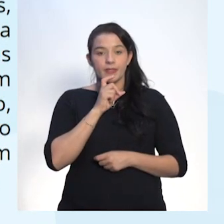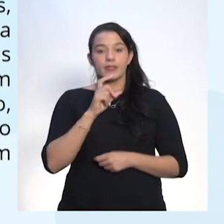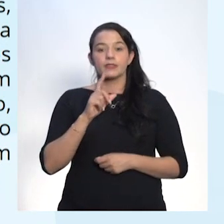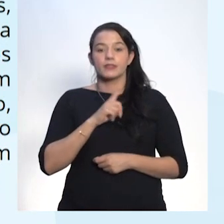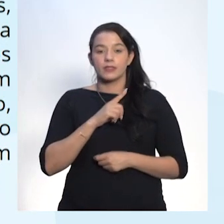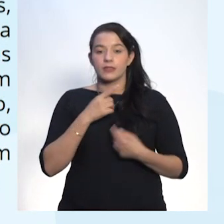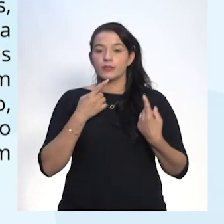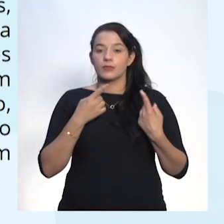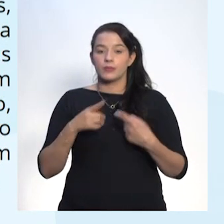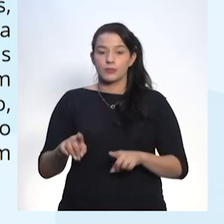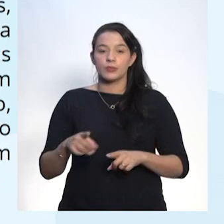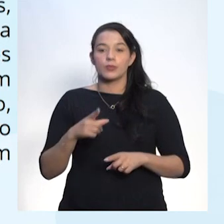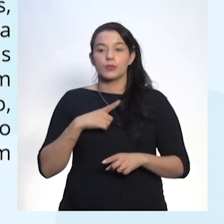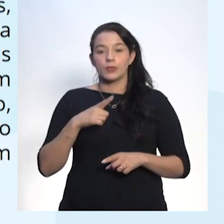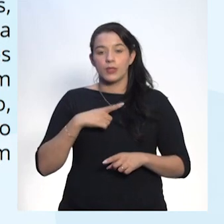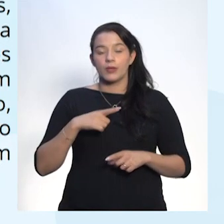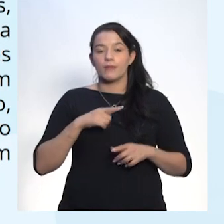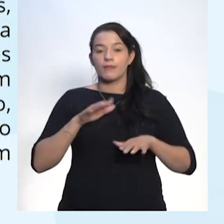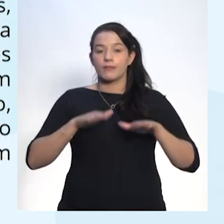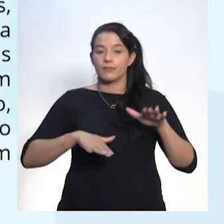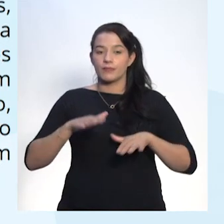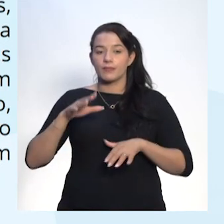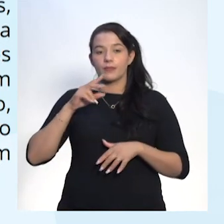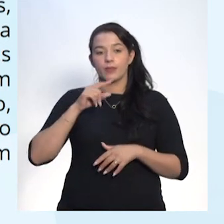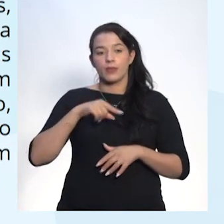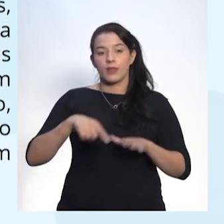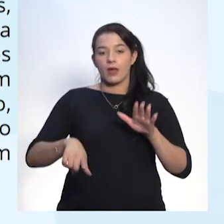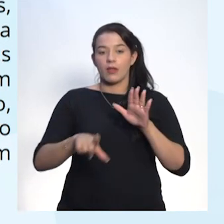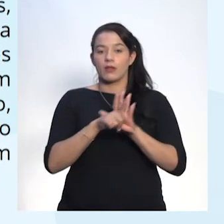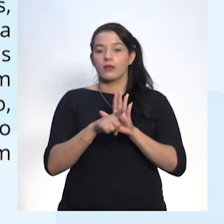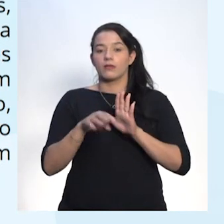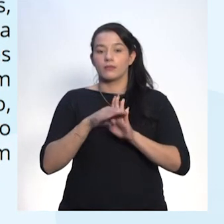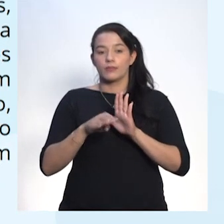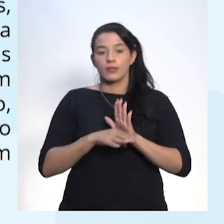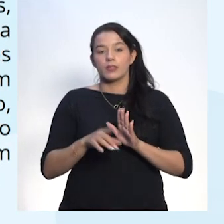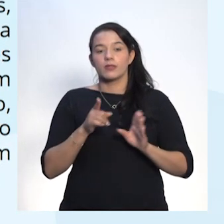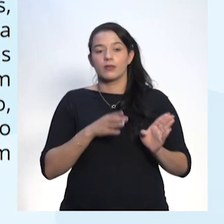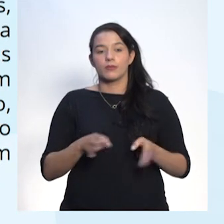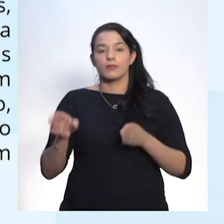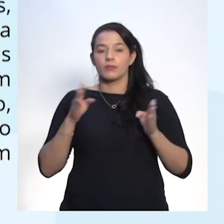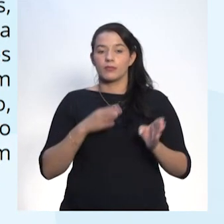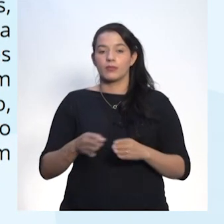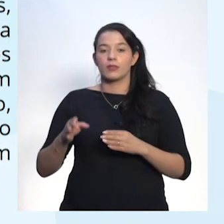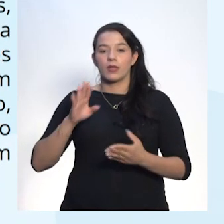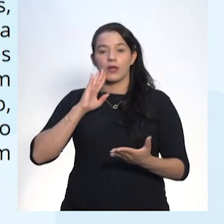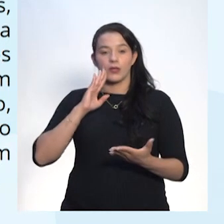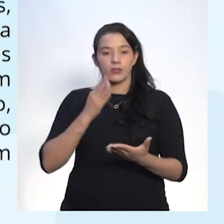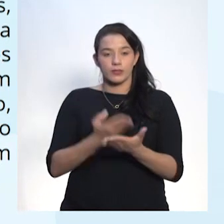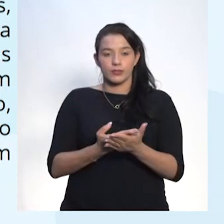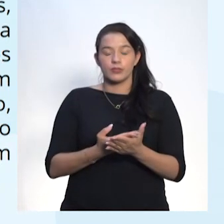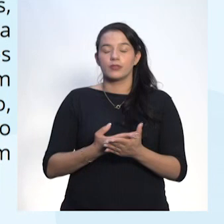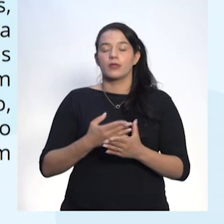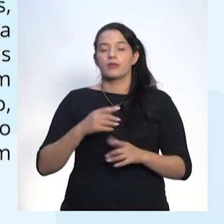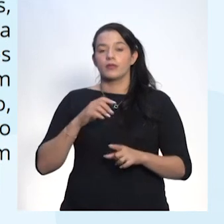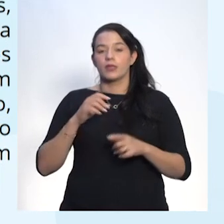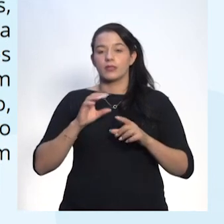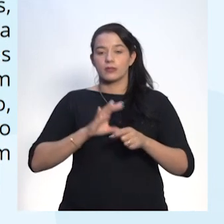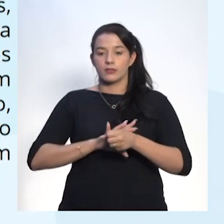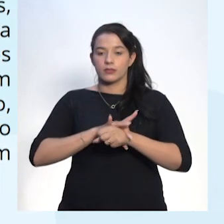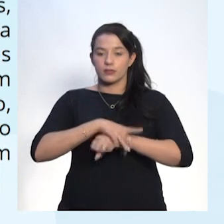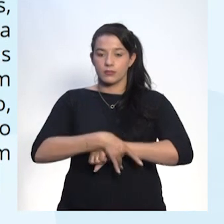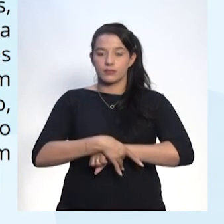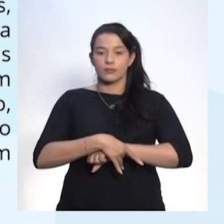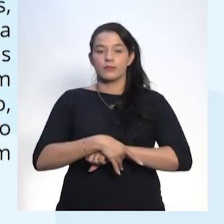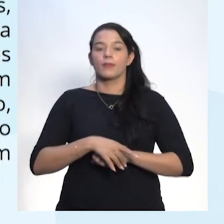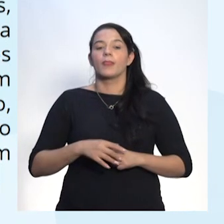comunista tornou-se um fator de legitimação e exportação da doutrina de segurança nacional. Essa